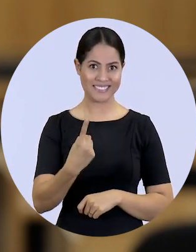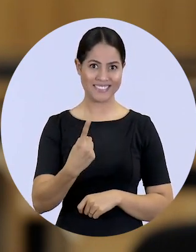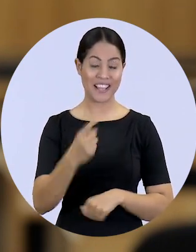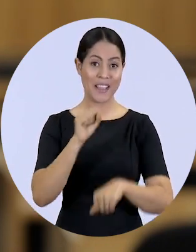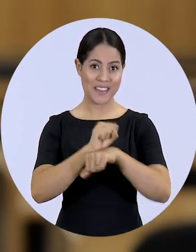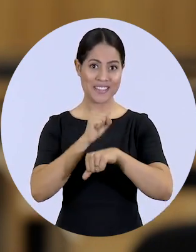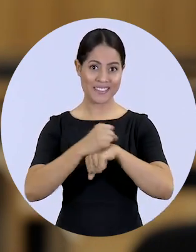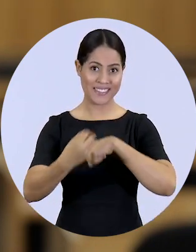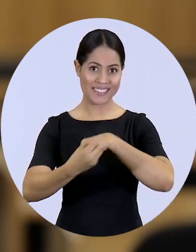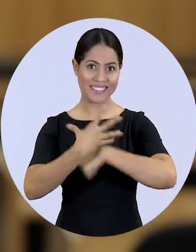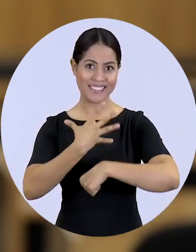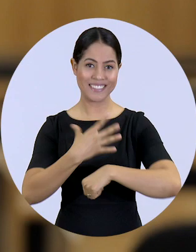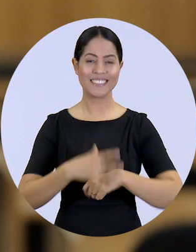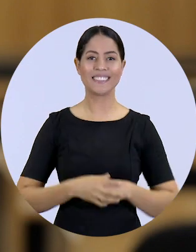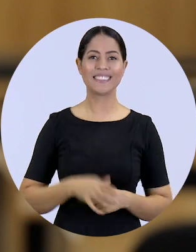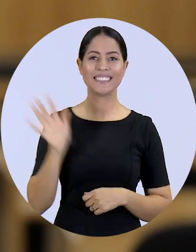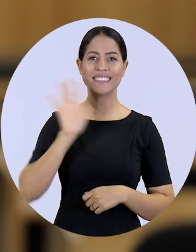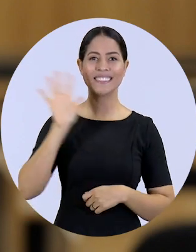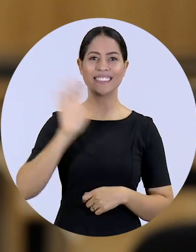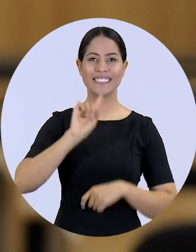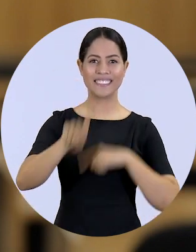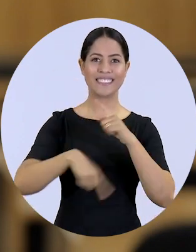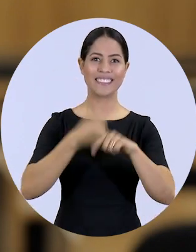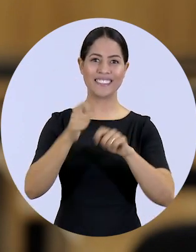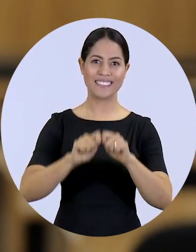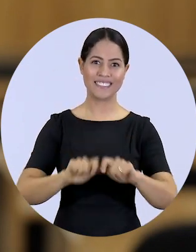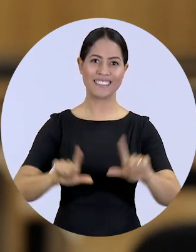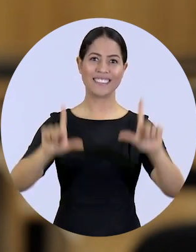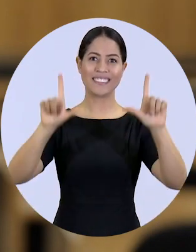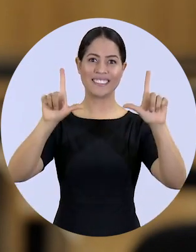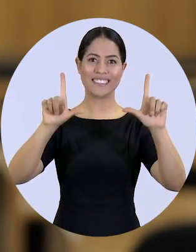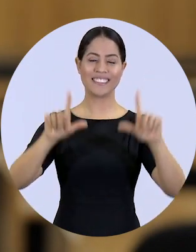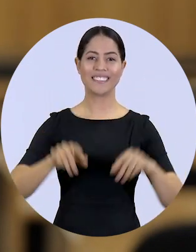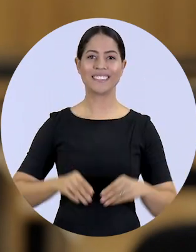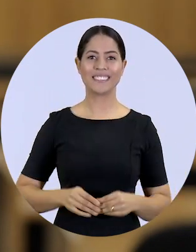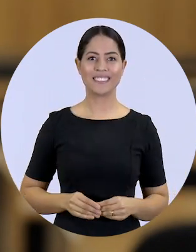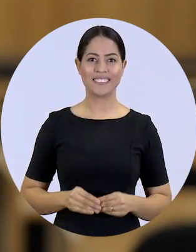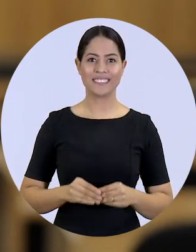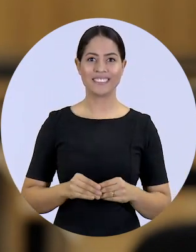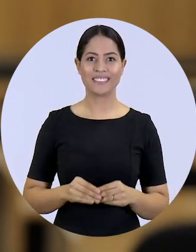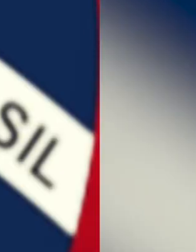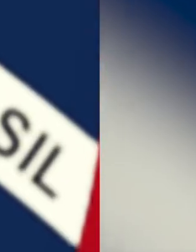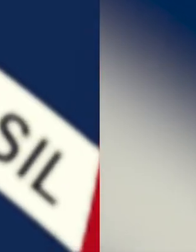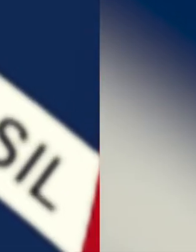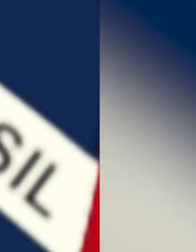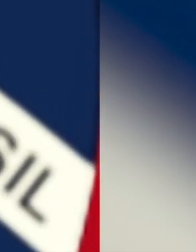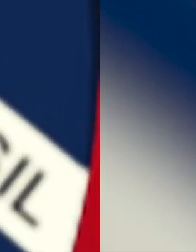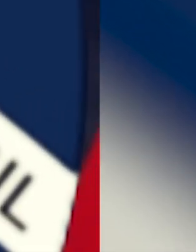999-194731. Fico esperando a sua mensagem. Tchau, tchau e até o próximo programa.